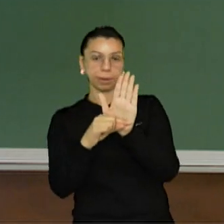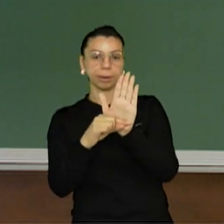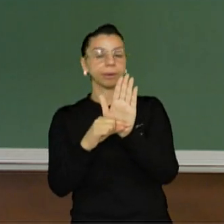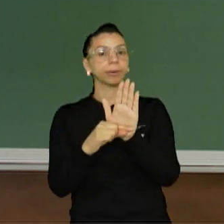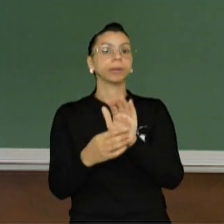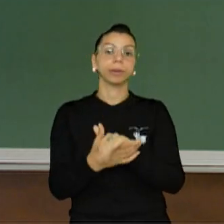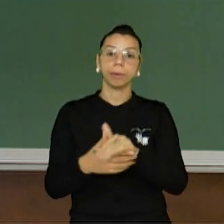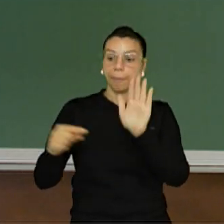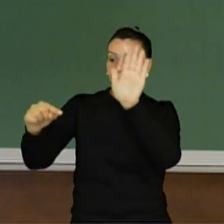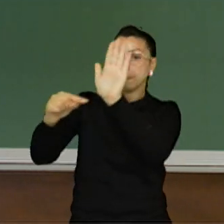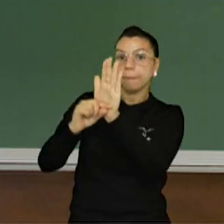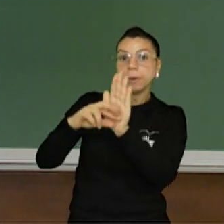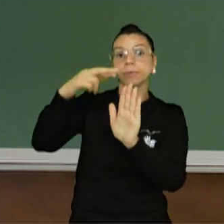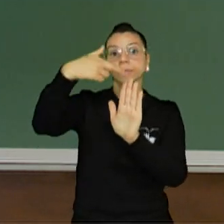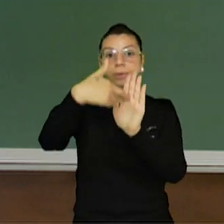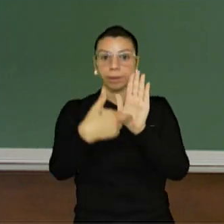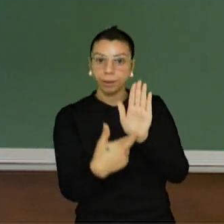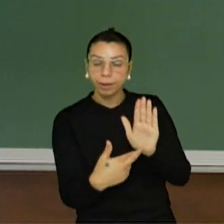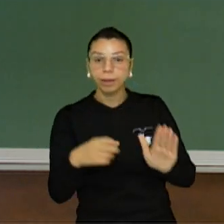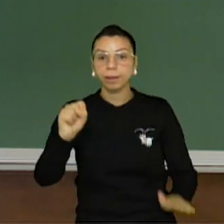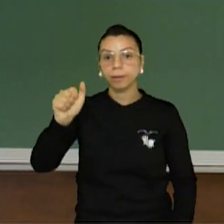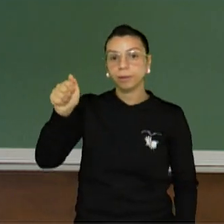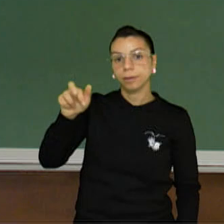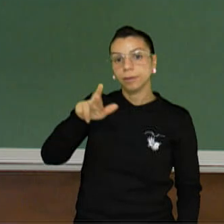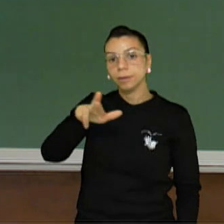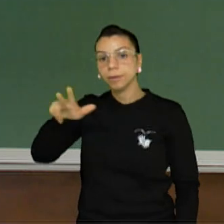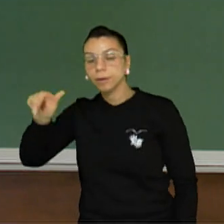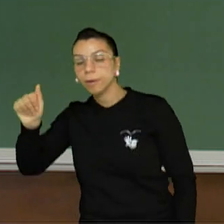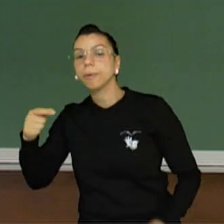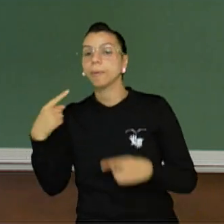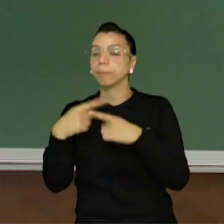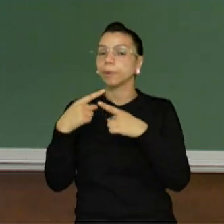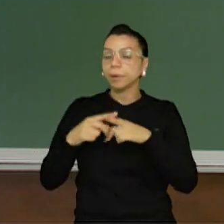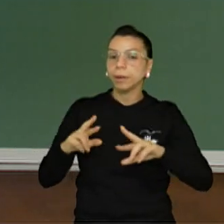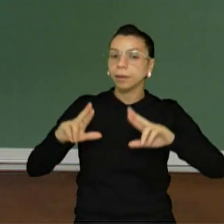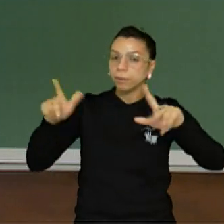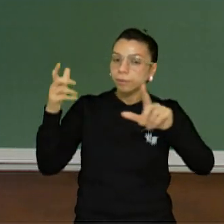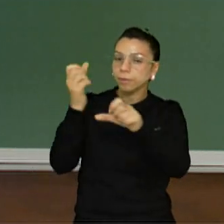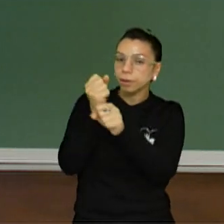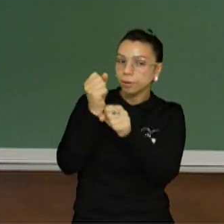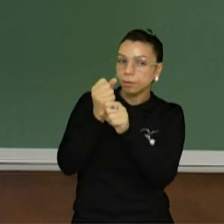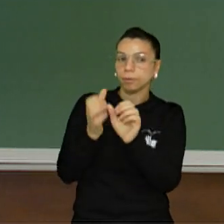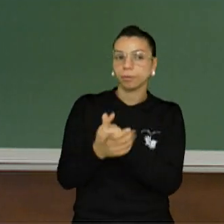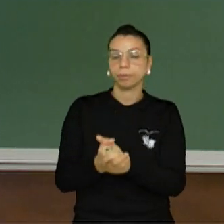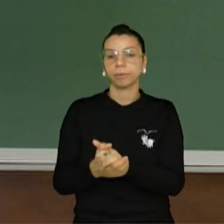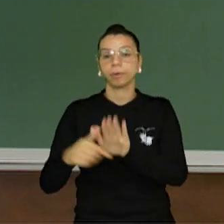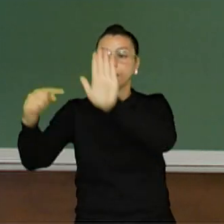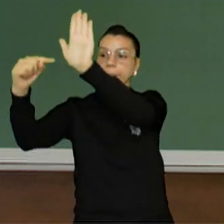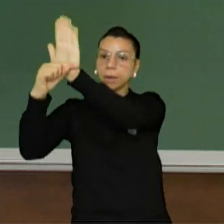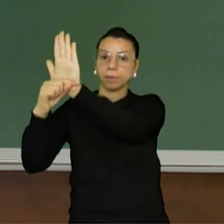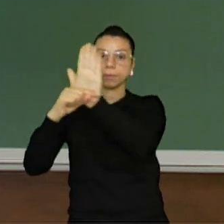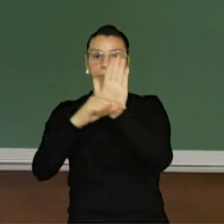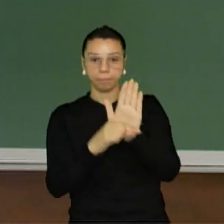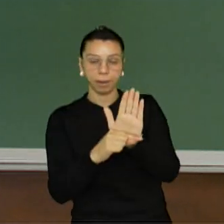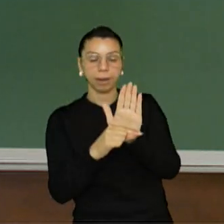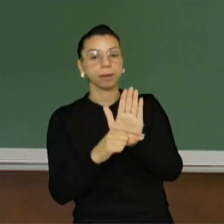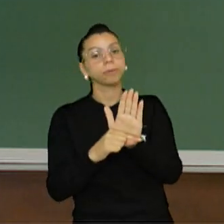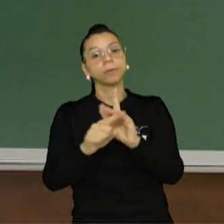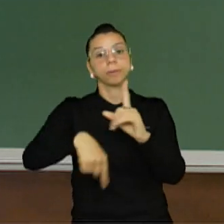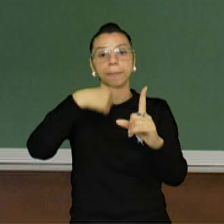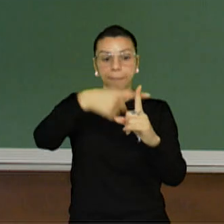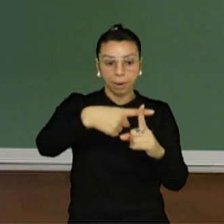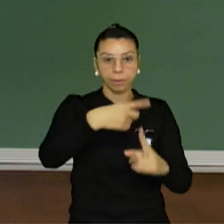de Sarros, porque ele calcula a diferença das diagonais secundárias. Então, ficou menos por menos, mais